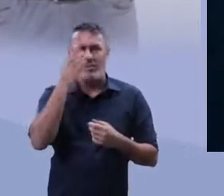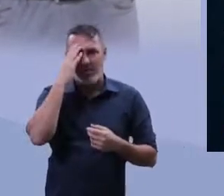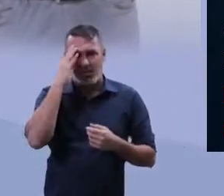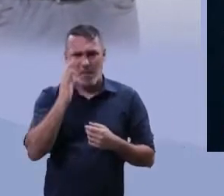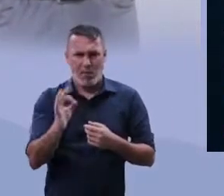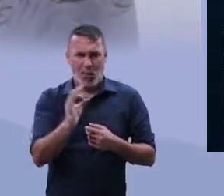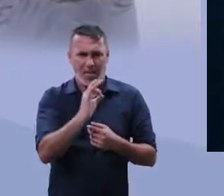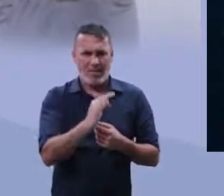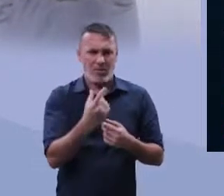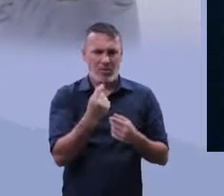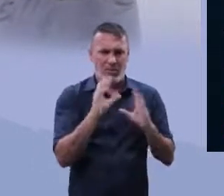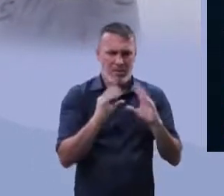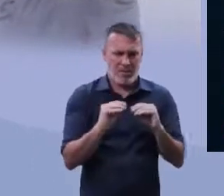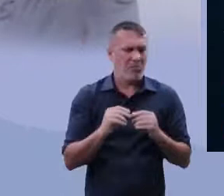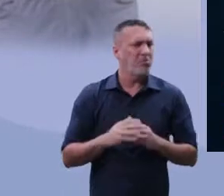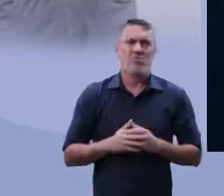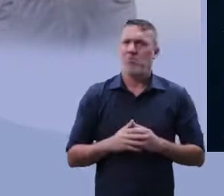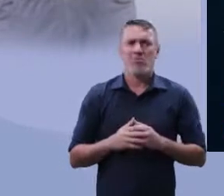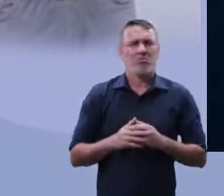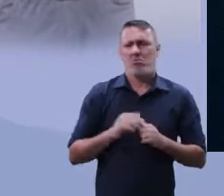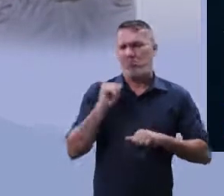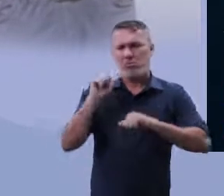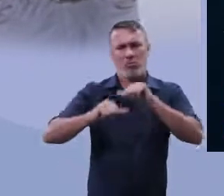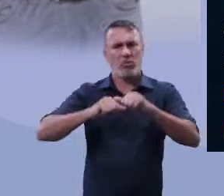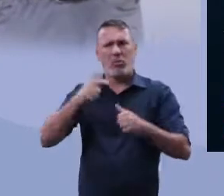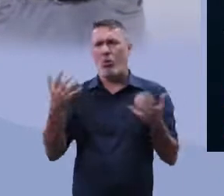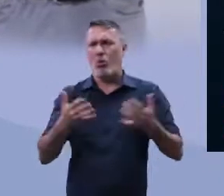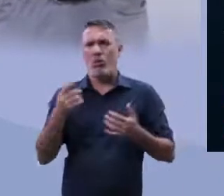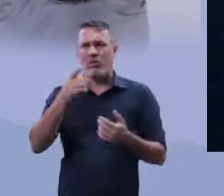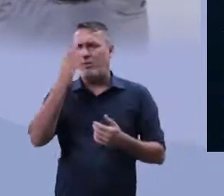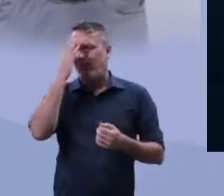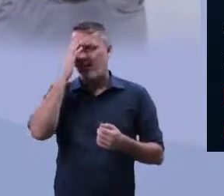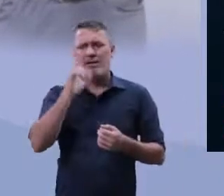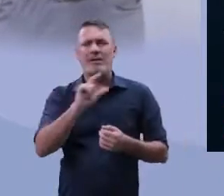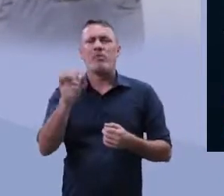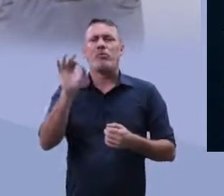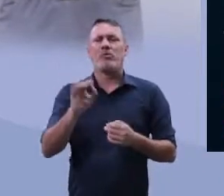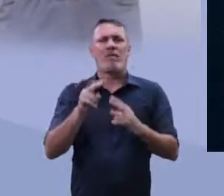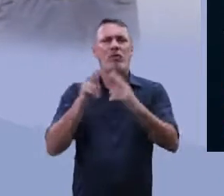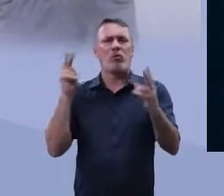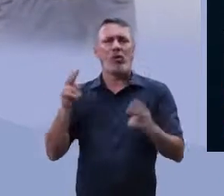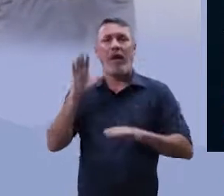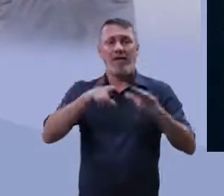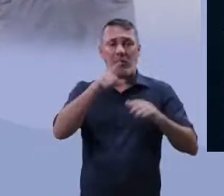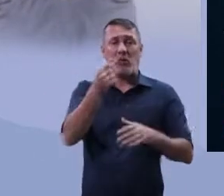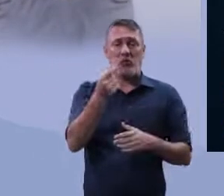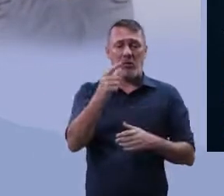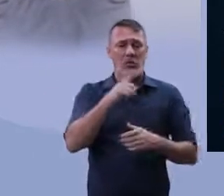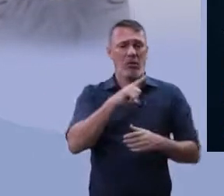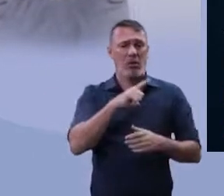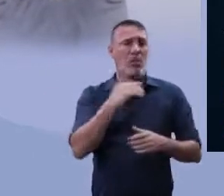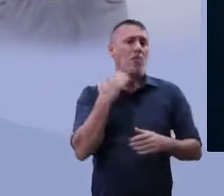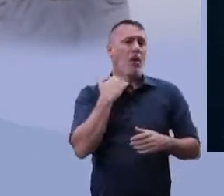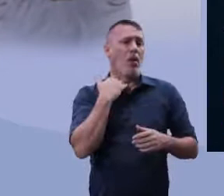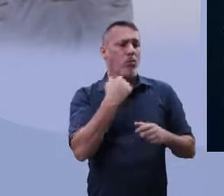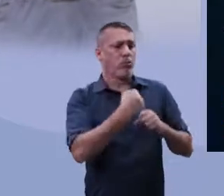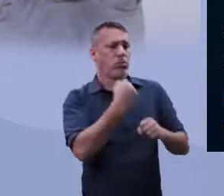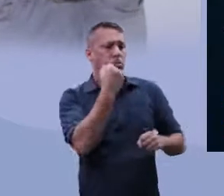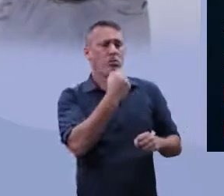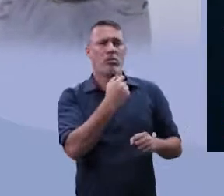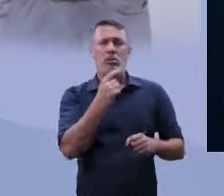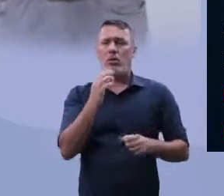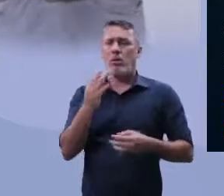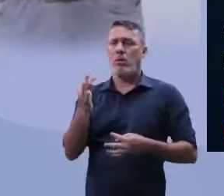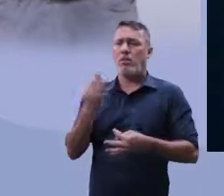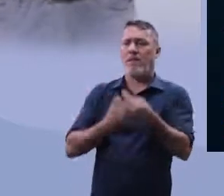ela era tátil. Né? Hoje a moeda ela se tornou 100% virtual. Né? Isso fruto desse